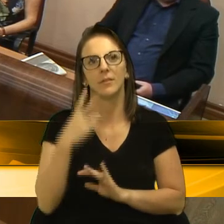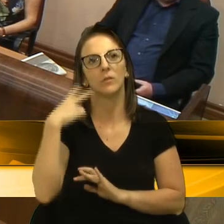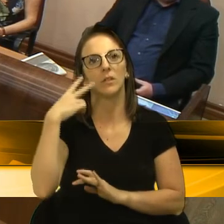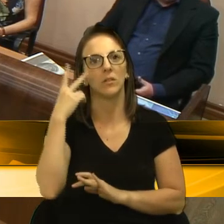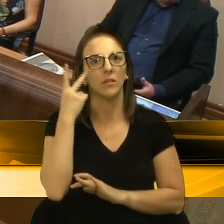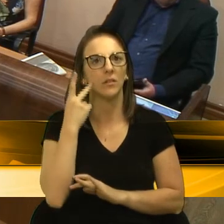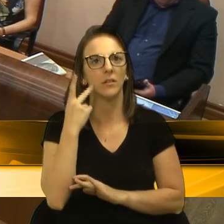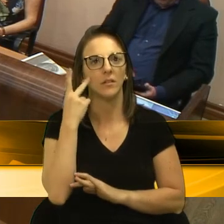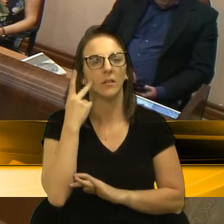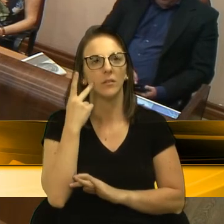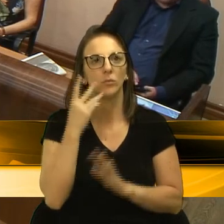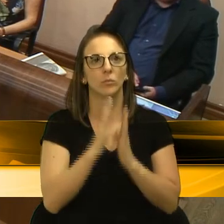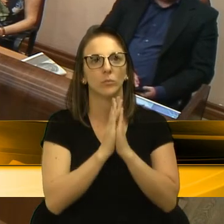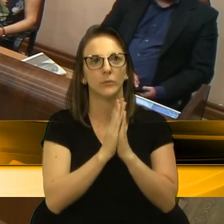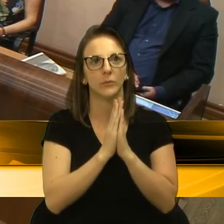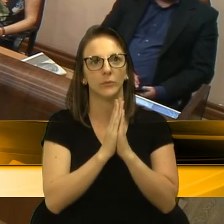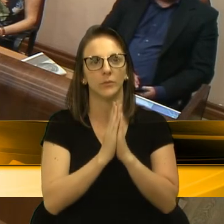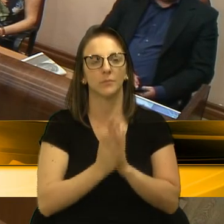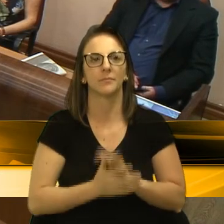por favor.